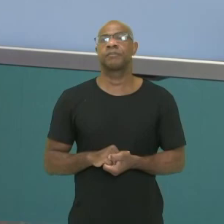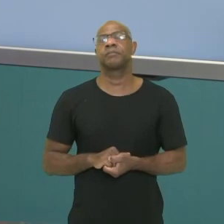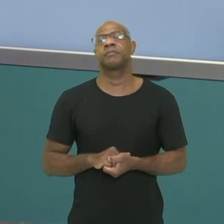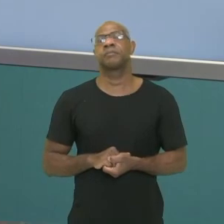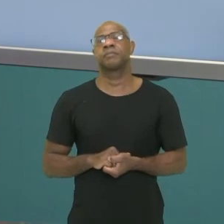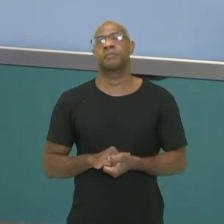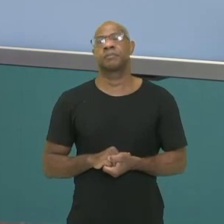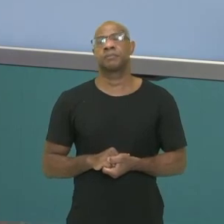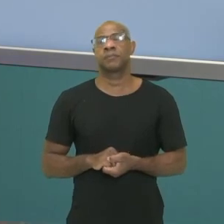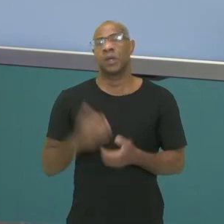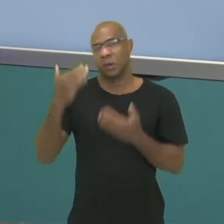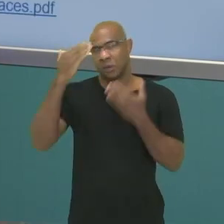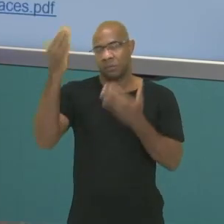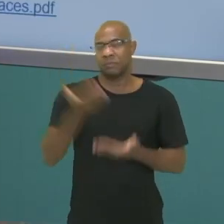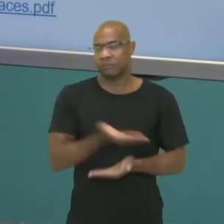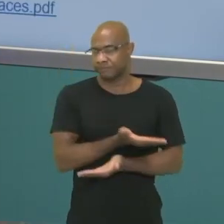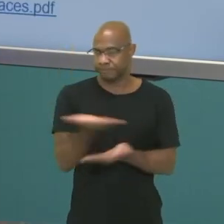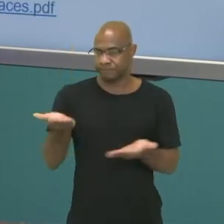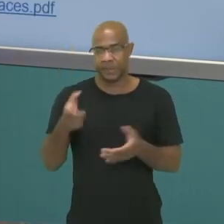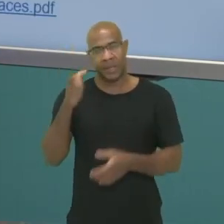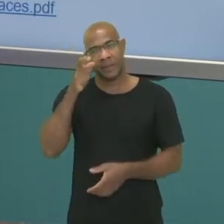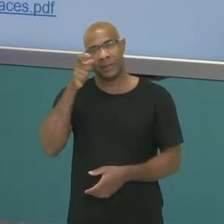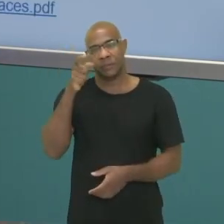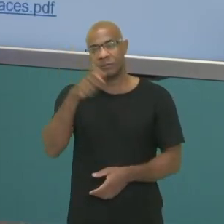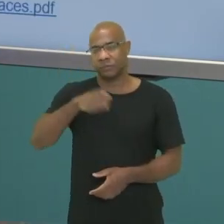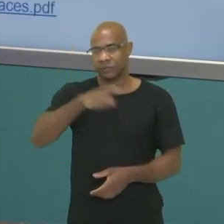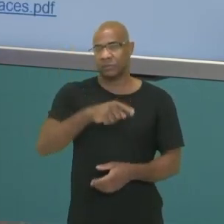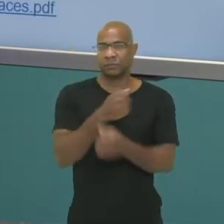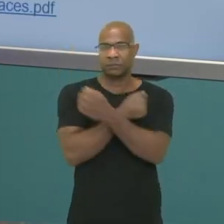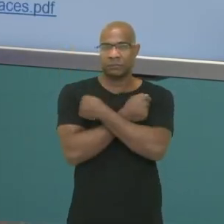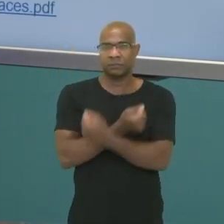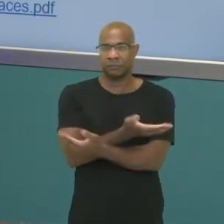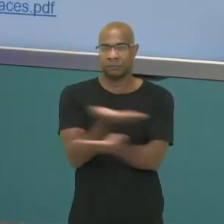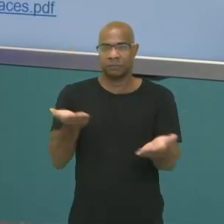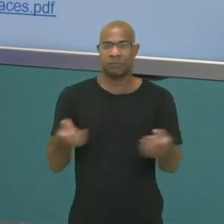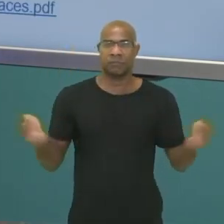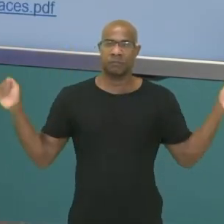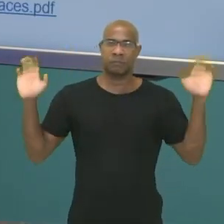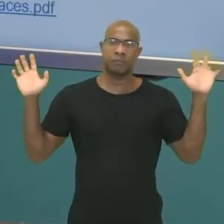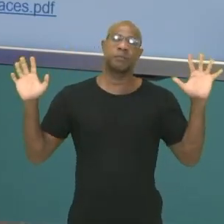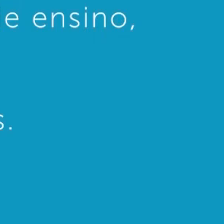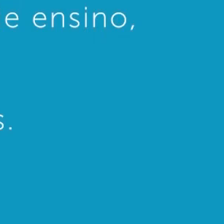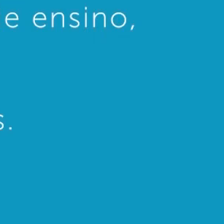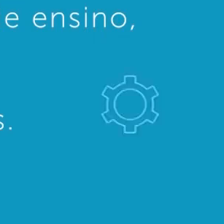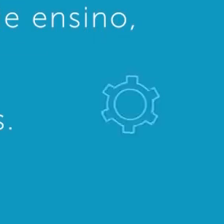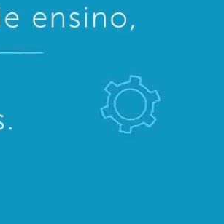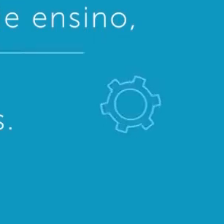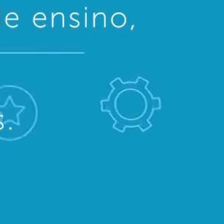Valeu, muito obrigado pela atenção de vocês aí, forte abraço, até a próxima oportunidade.